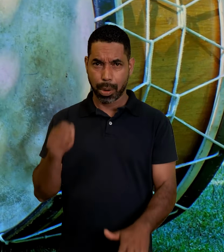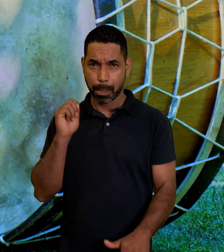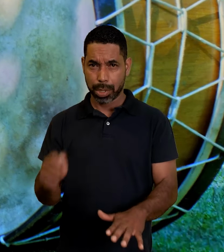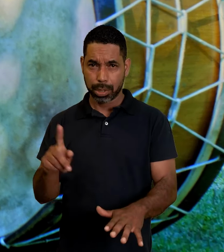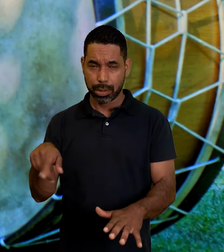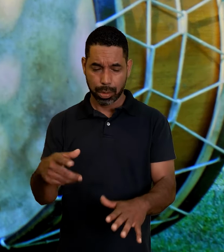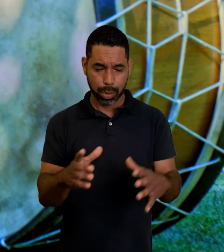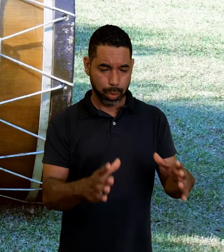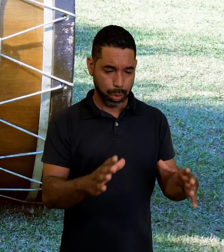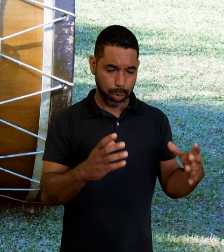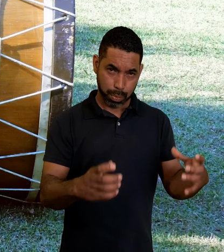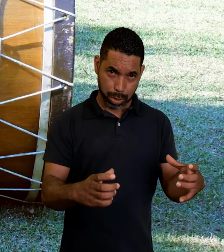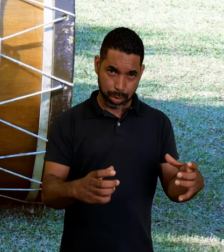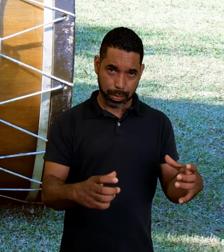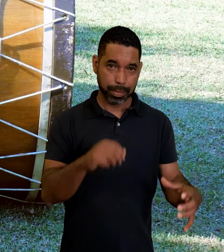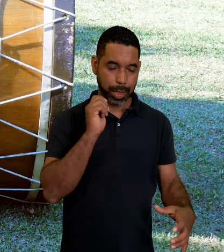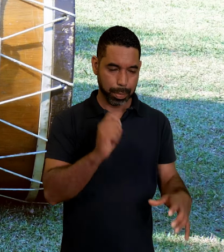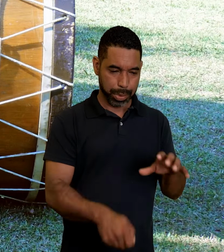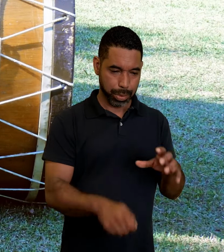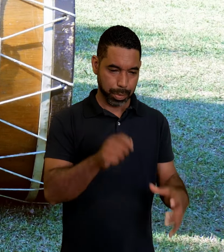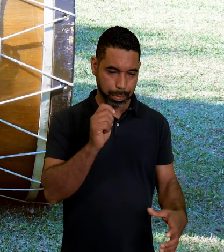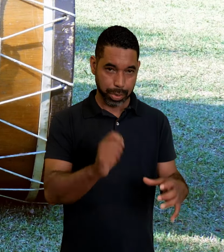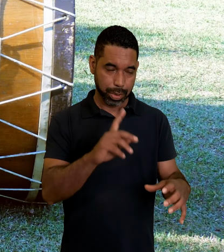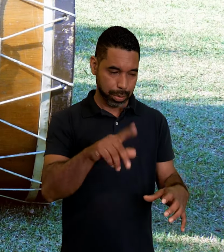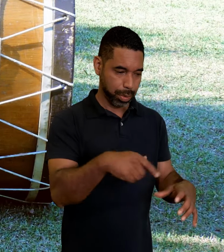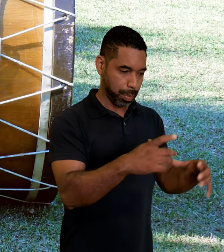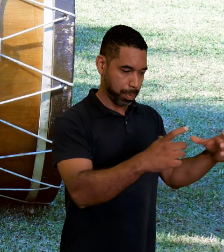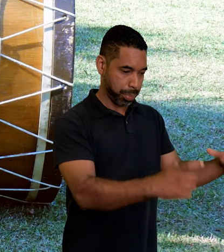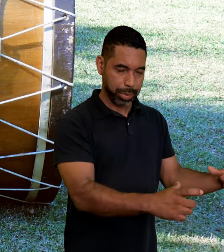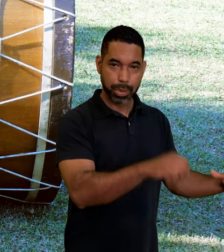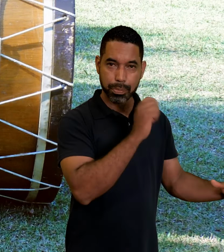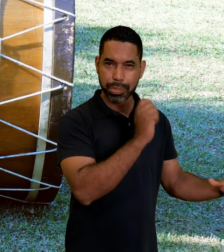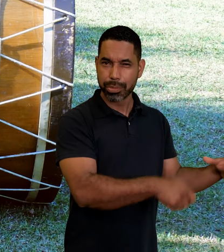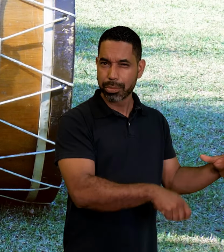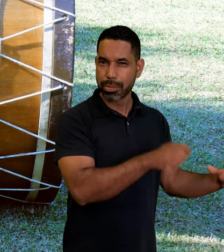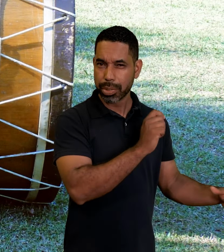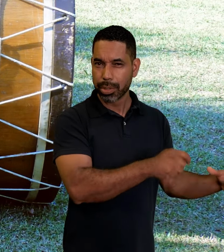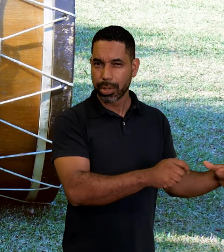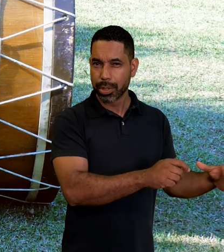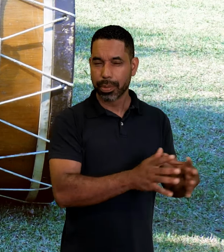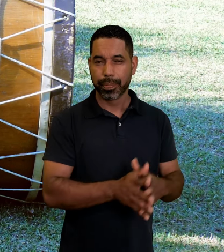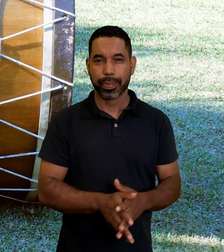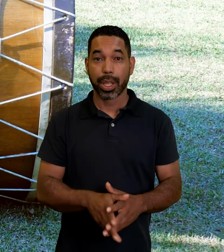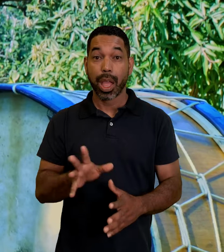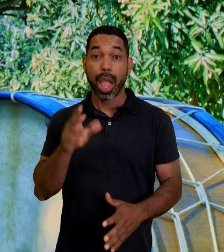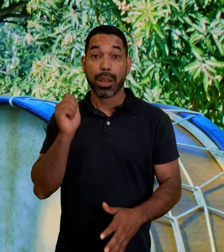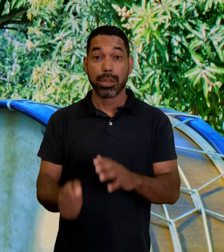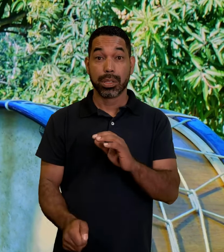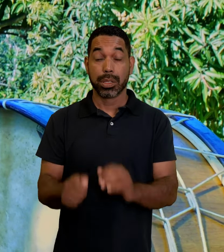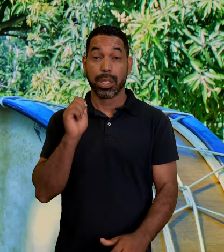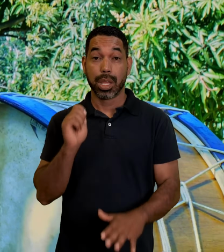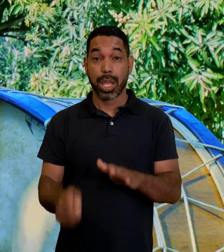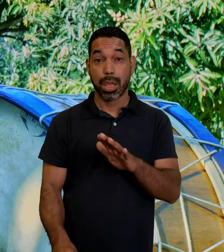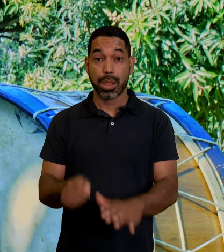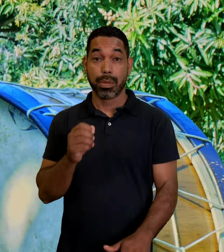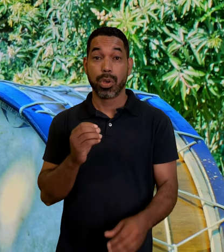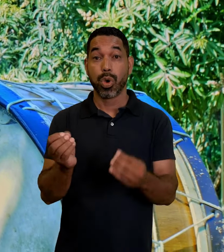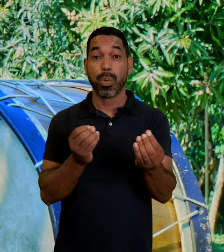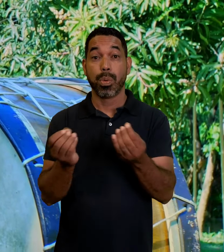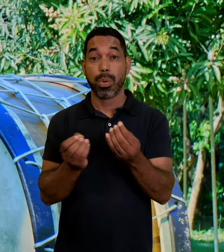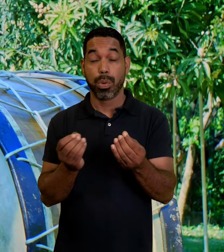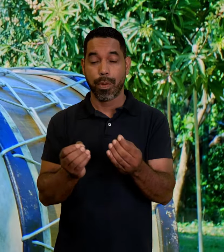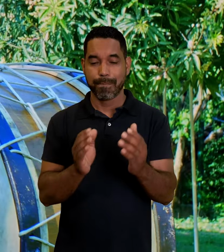que mandam, que coordenam o samba. Então, o bumbo grave é quem sola. Então, o samba de bumbo ele